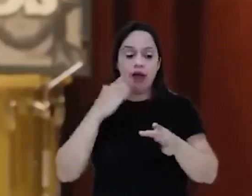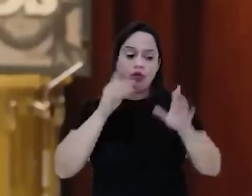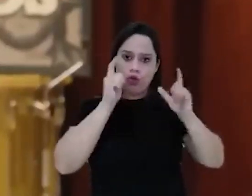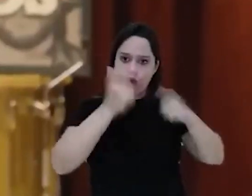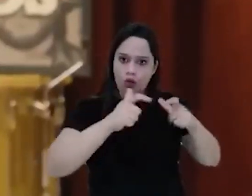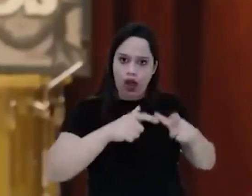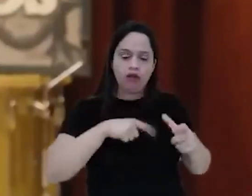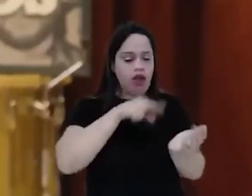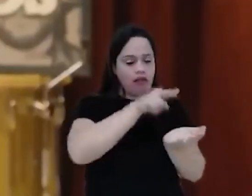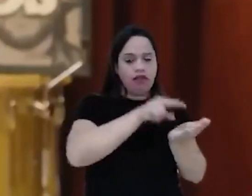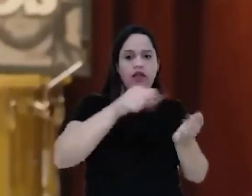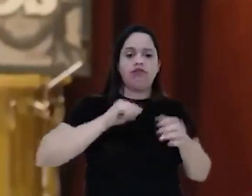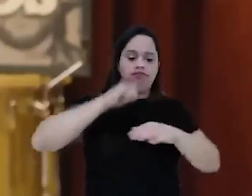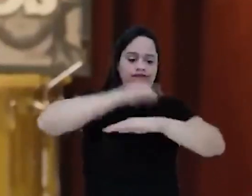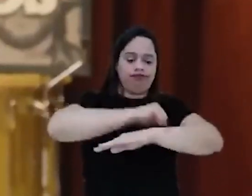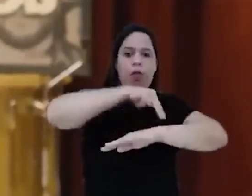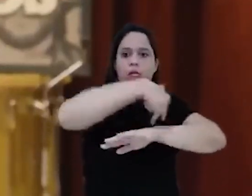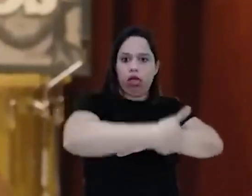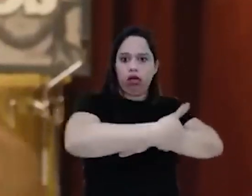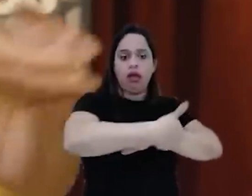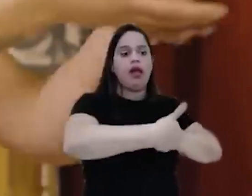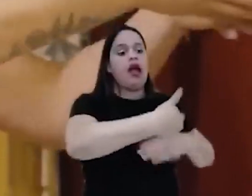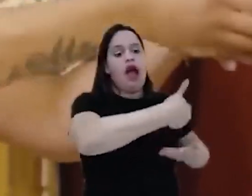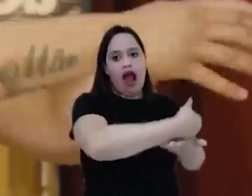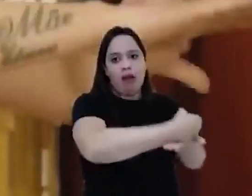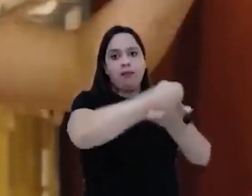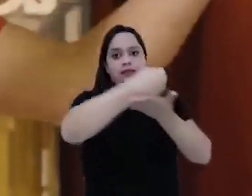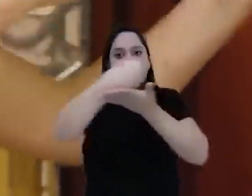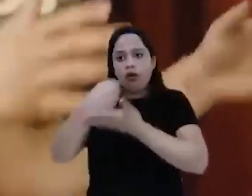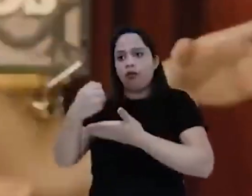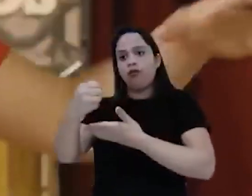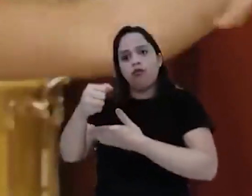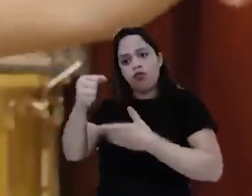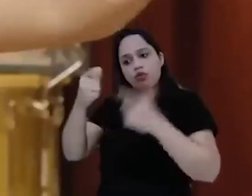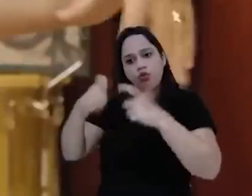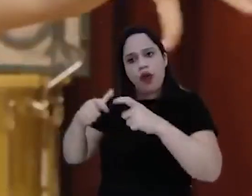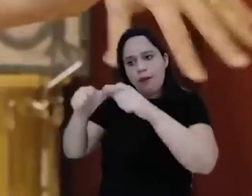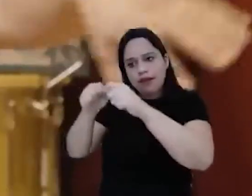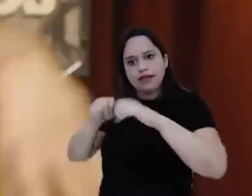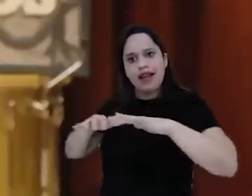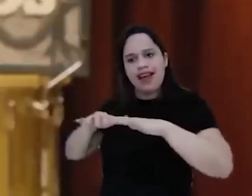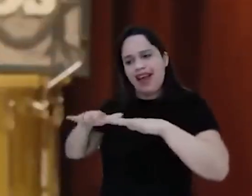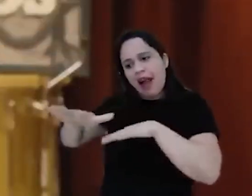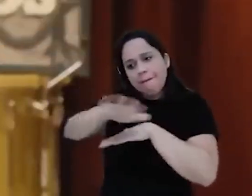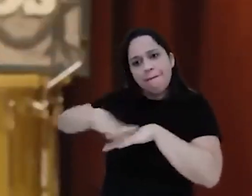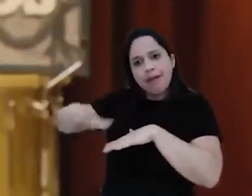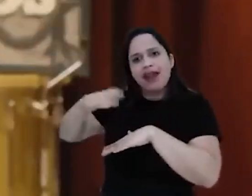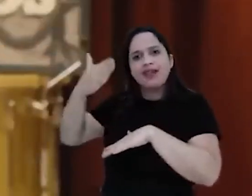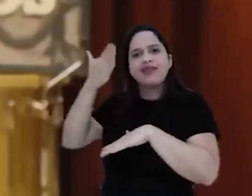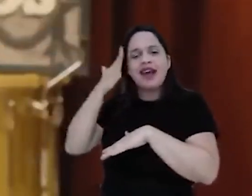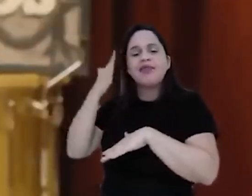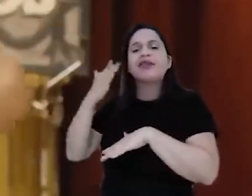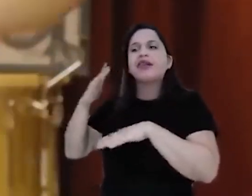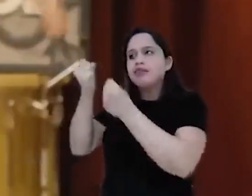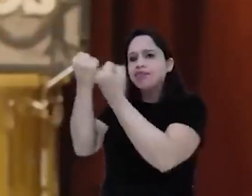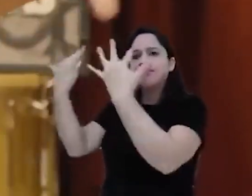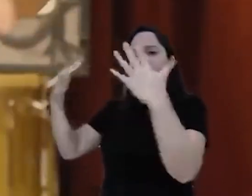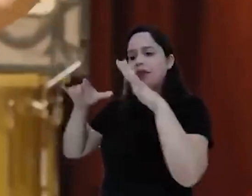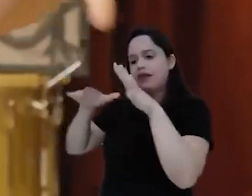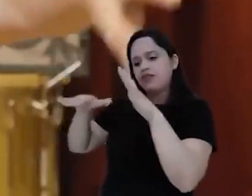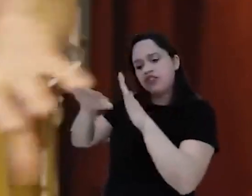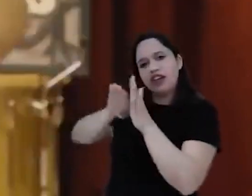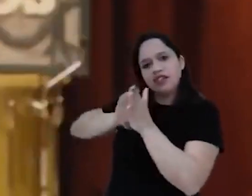tirar do do local onde eu tava onde eu tinha caído e me levaram colocar um pouco mais aberto cara que tem um campo mais aberto assim que a gente está no meio do